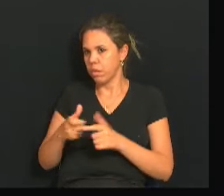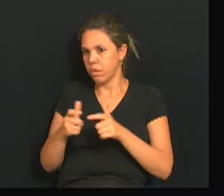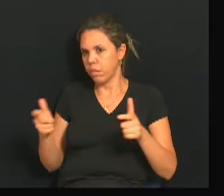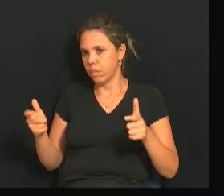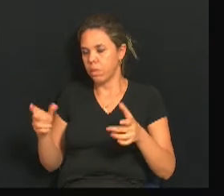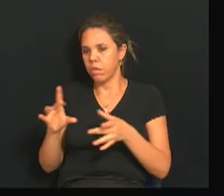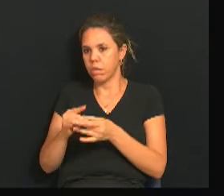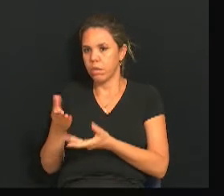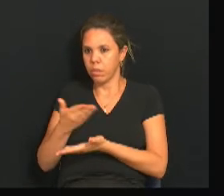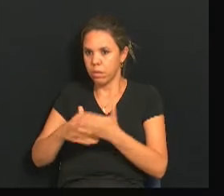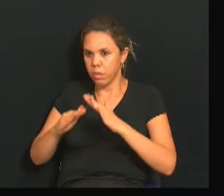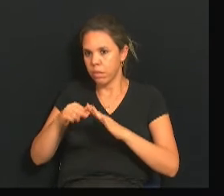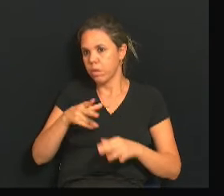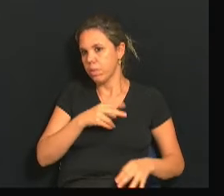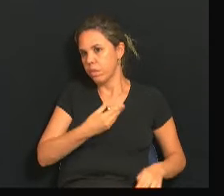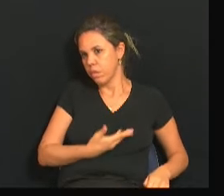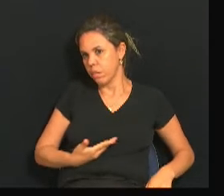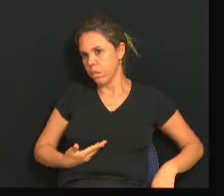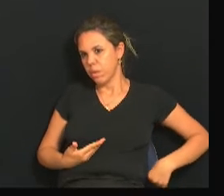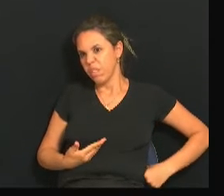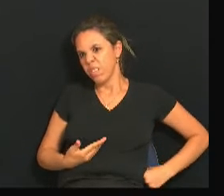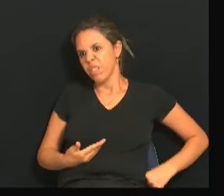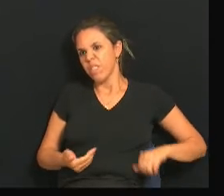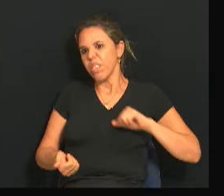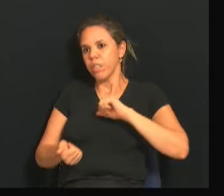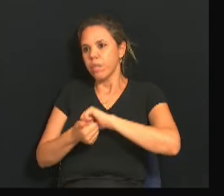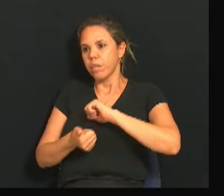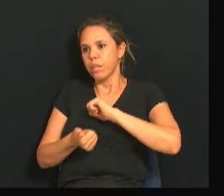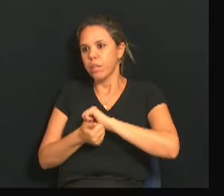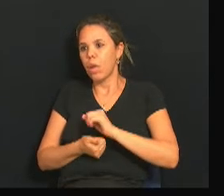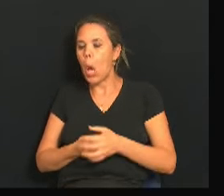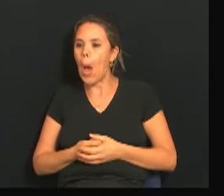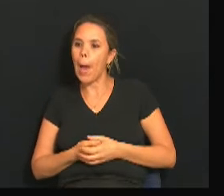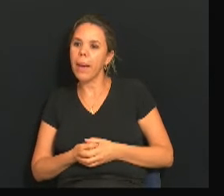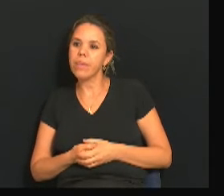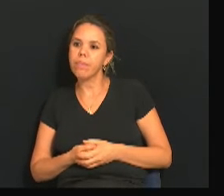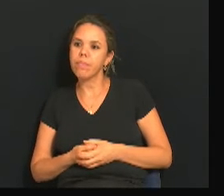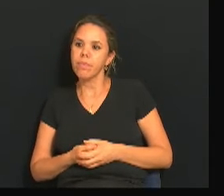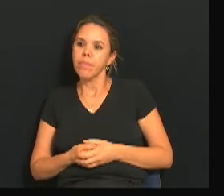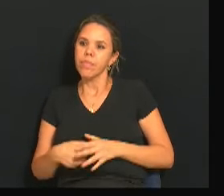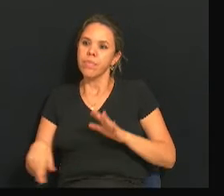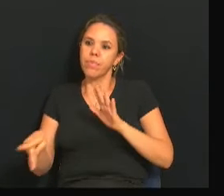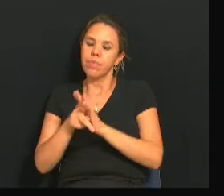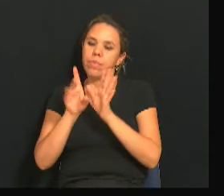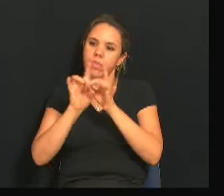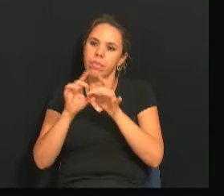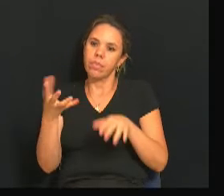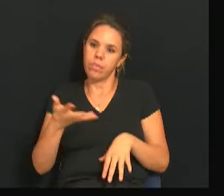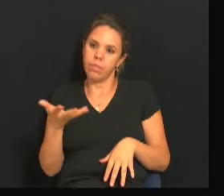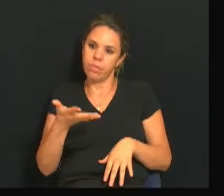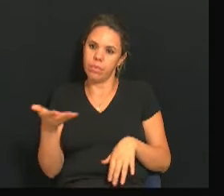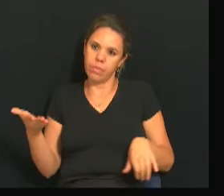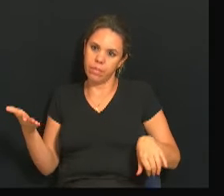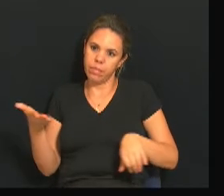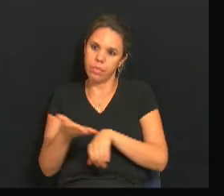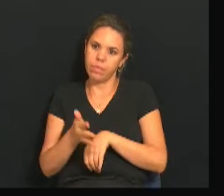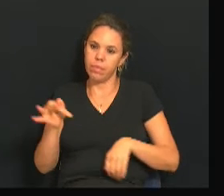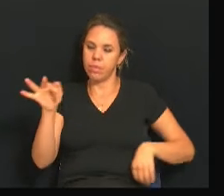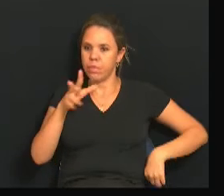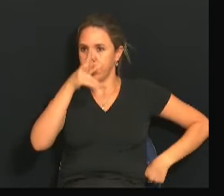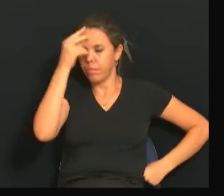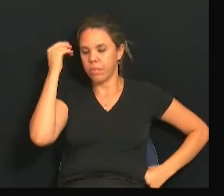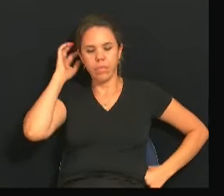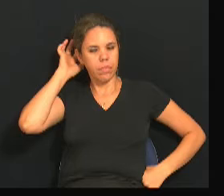escola pública de qualidade, né? Inclusive também a própria democratização do acesso à universidade pública